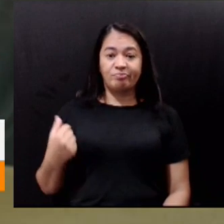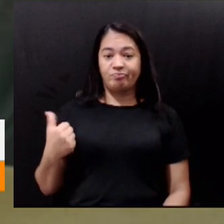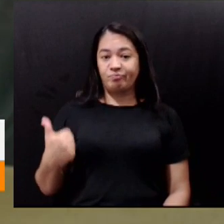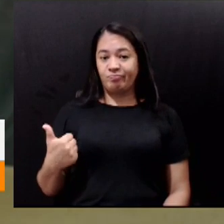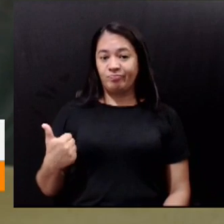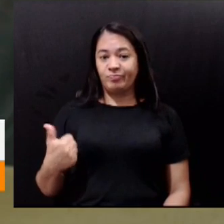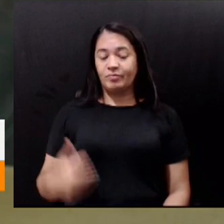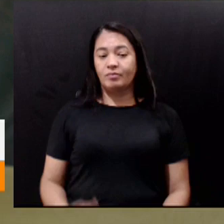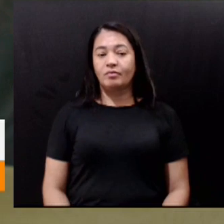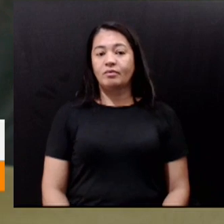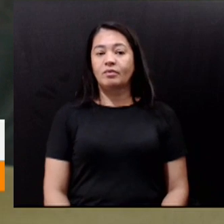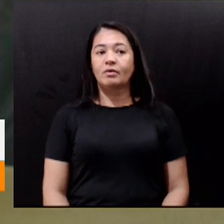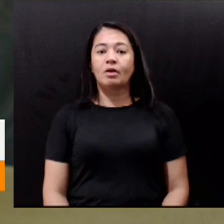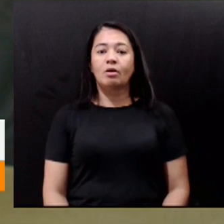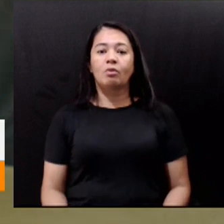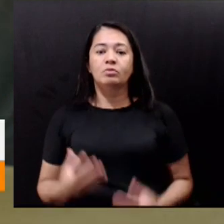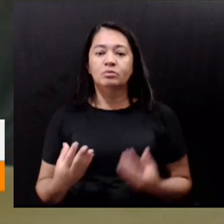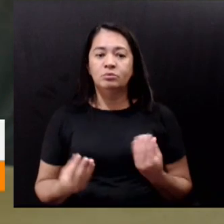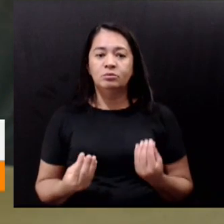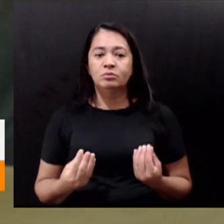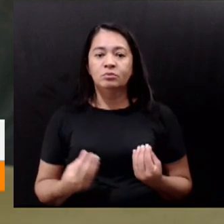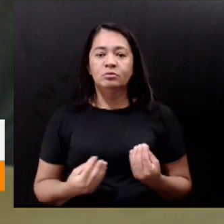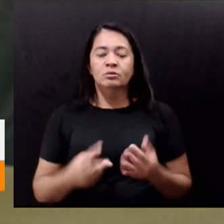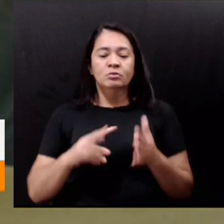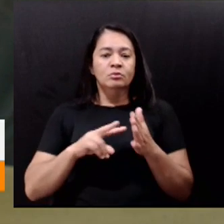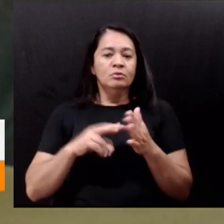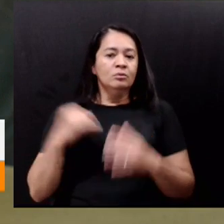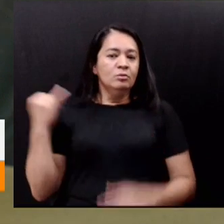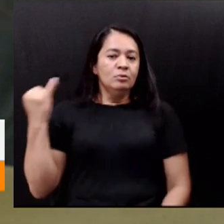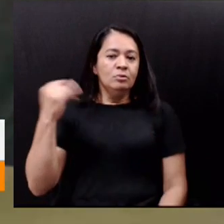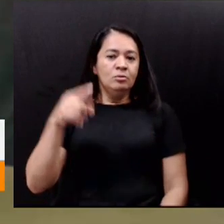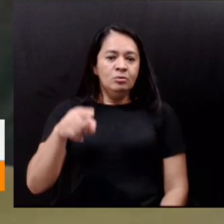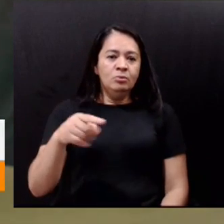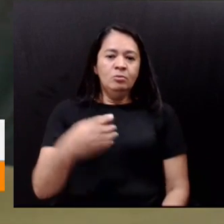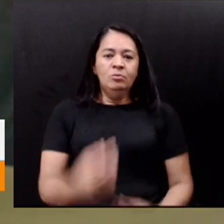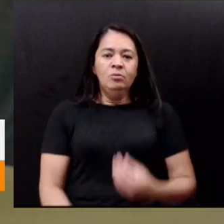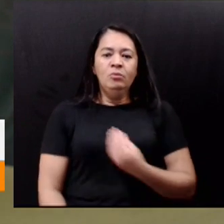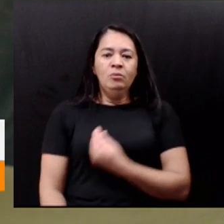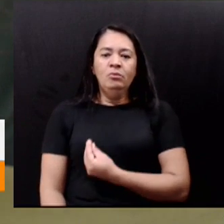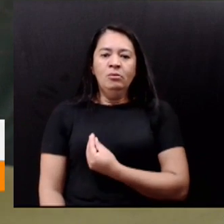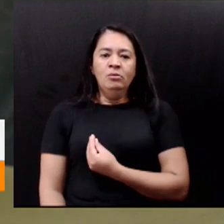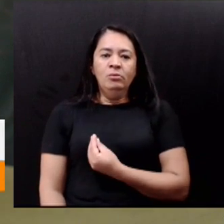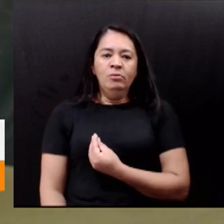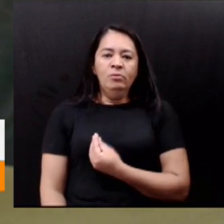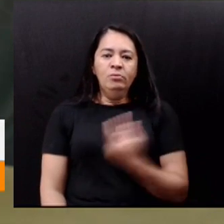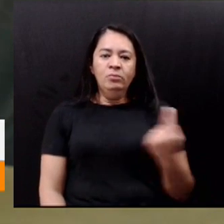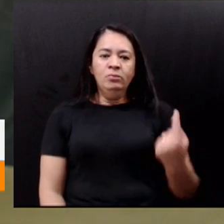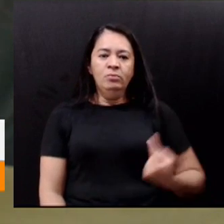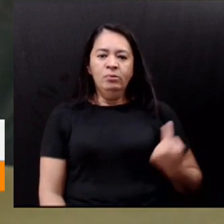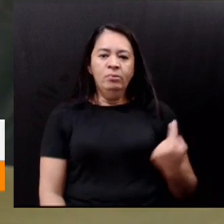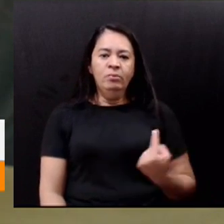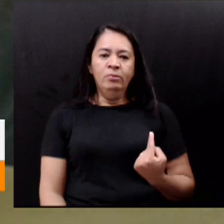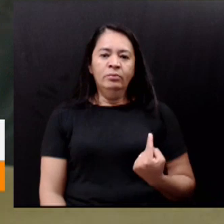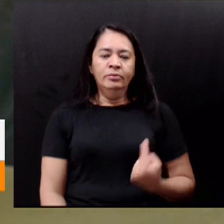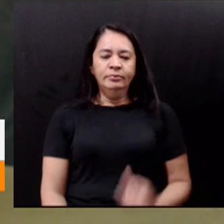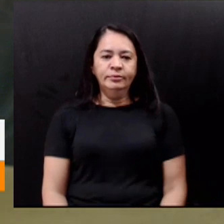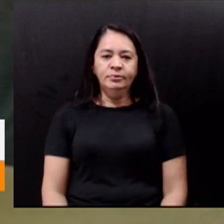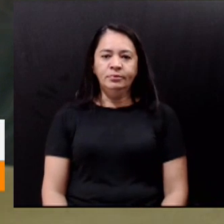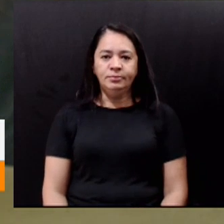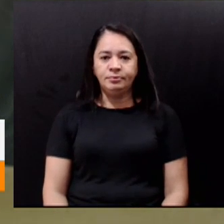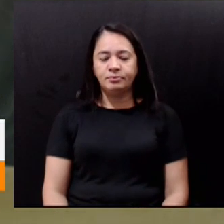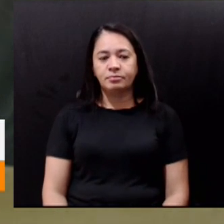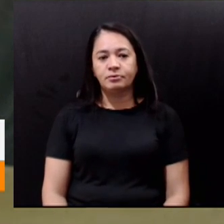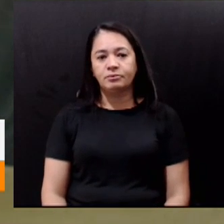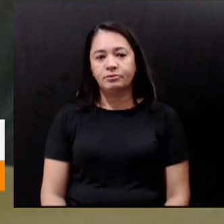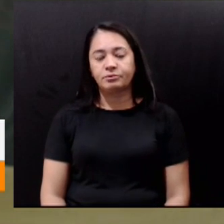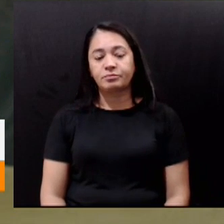que ponto faz sentido para você viver num mundo sozinho, literalmente sozinho, né? E essa questão que